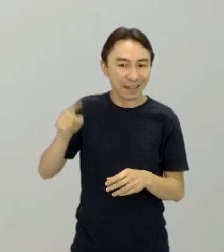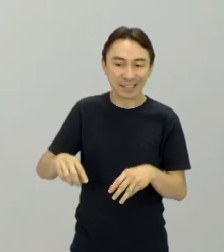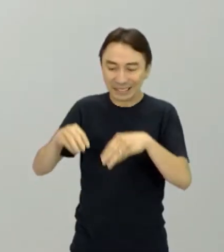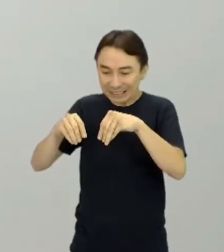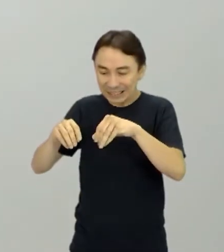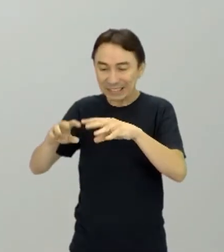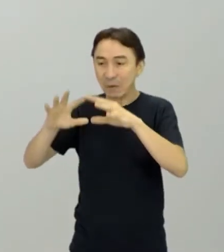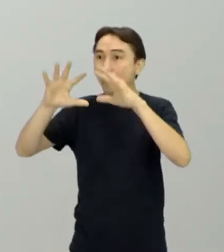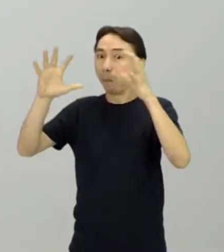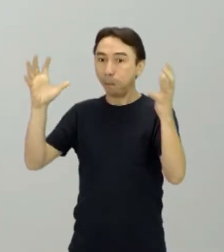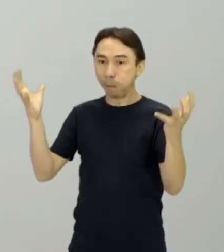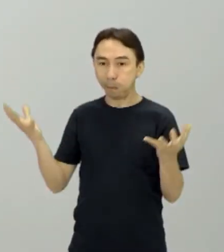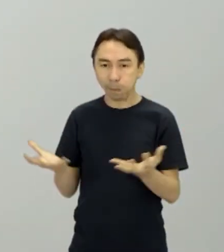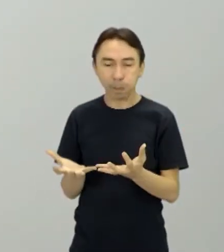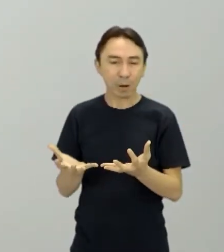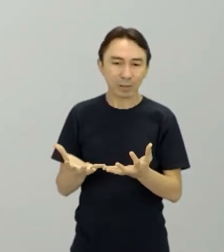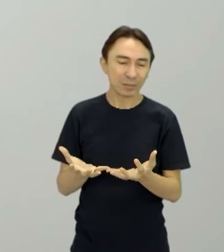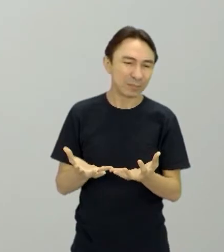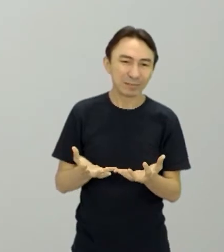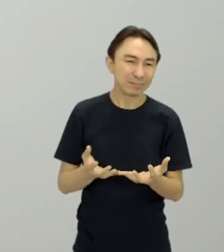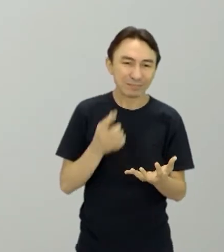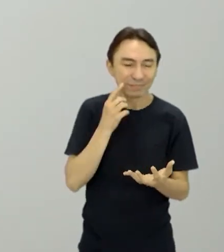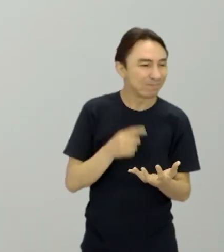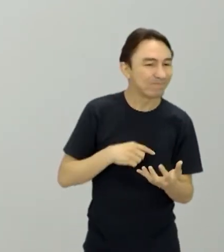Por que você está falando? Bom, não sei se você reparou,